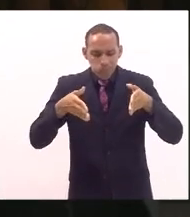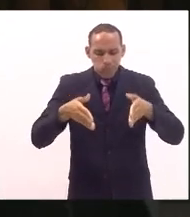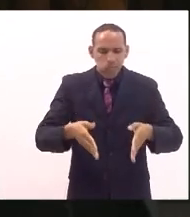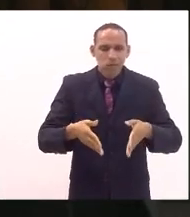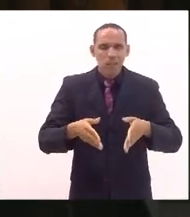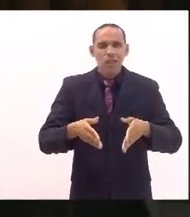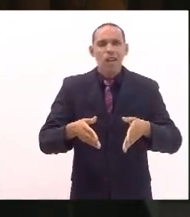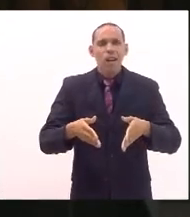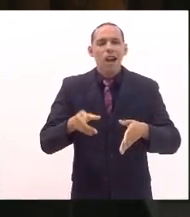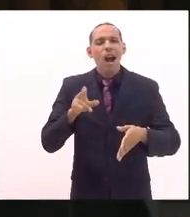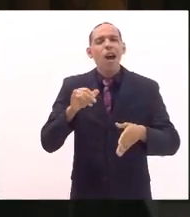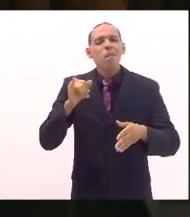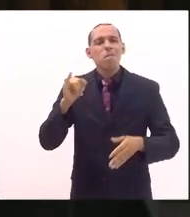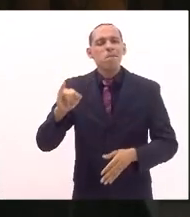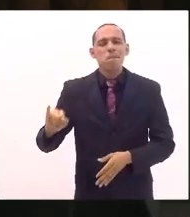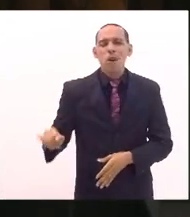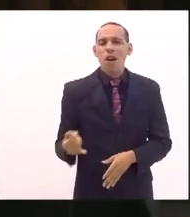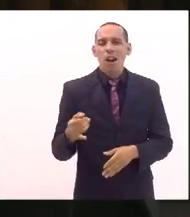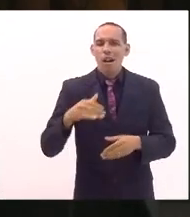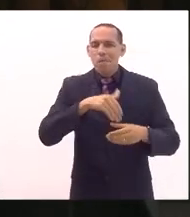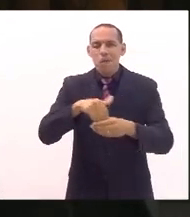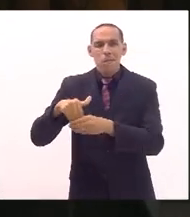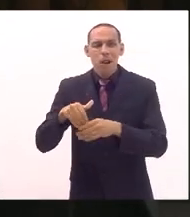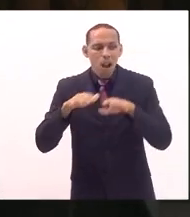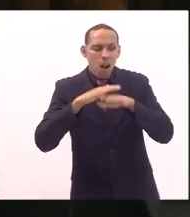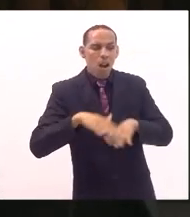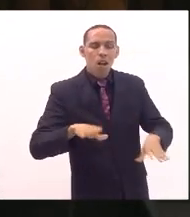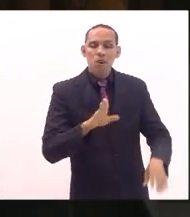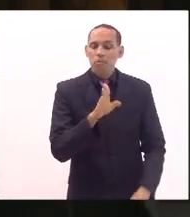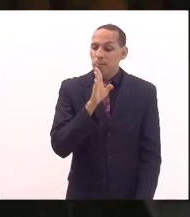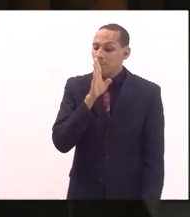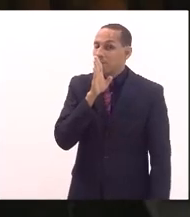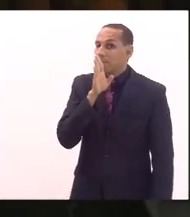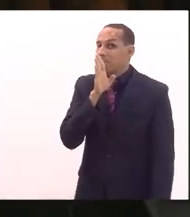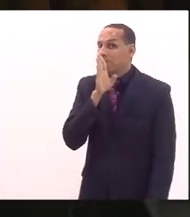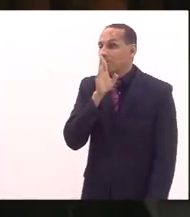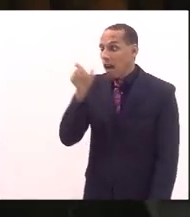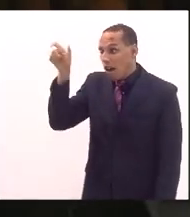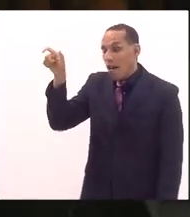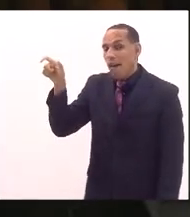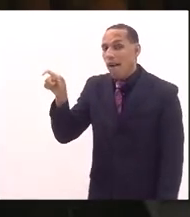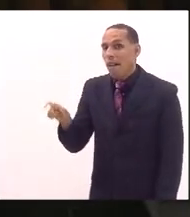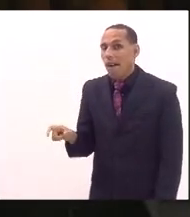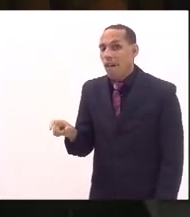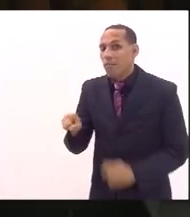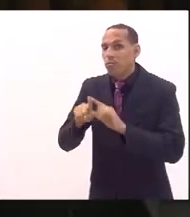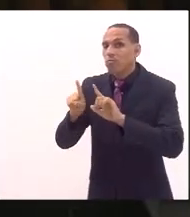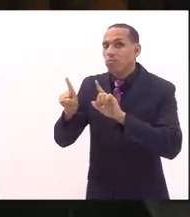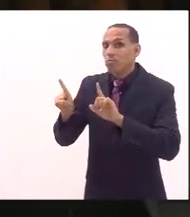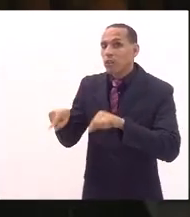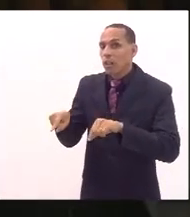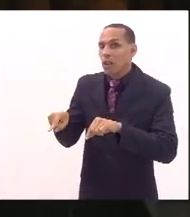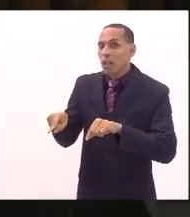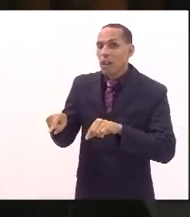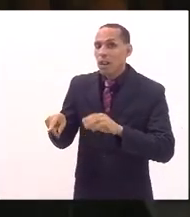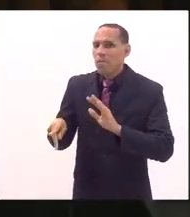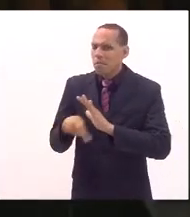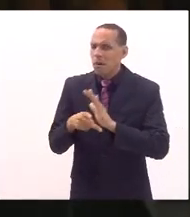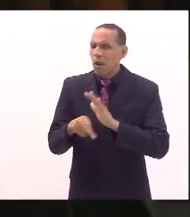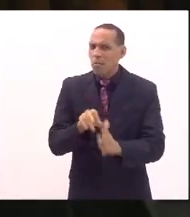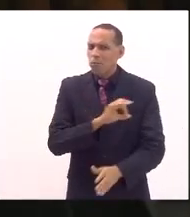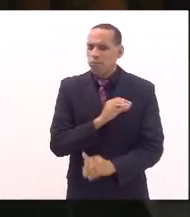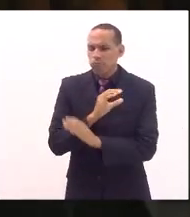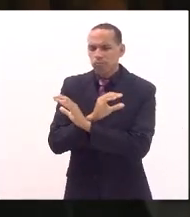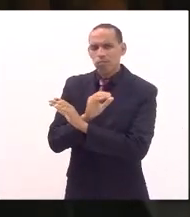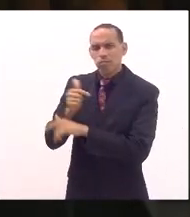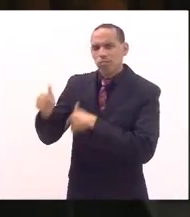palanque eleitoral se silenciaram e essa servidora não estava a serviço da Polícia Civil nesse